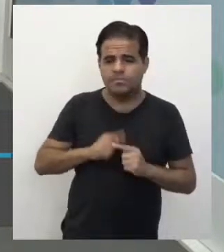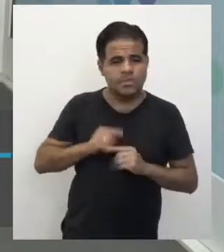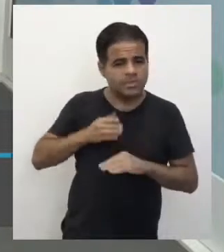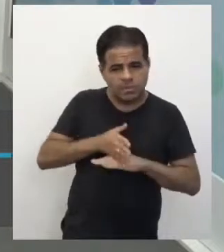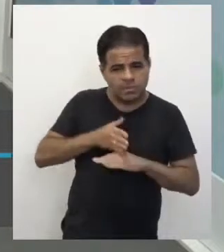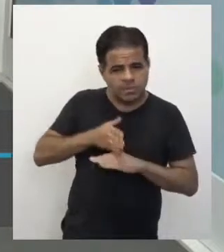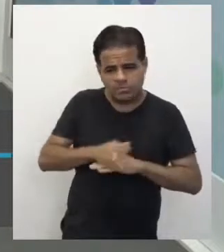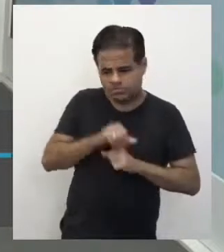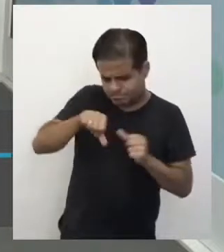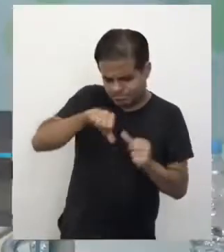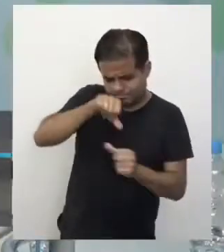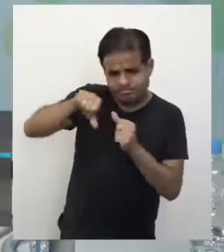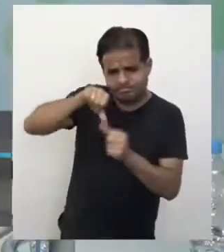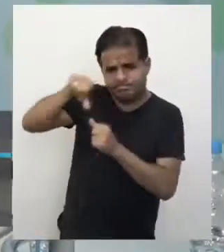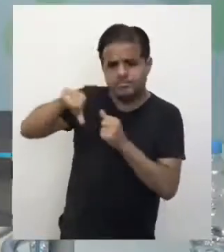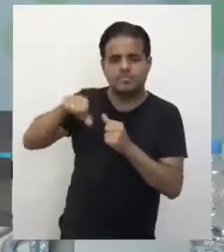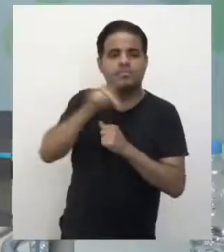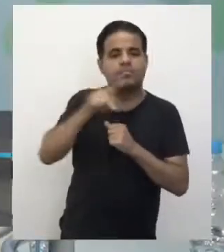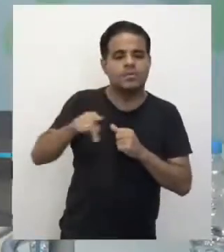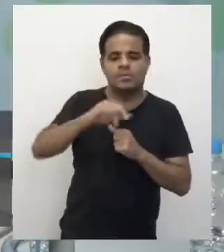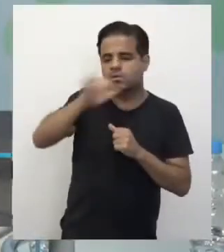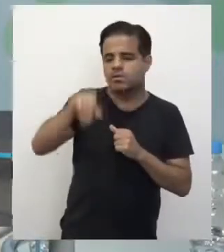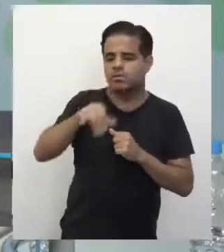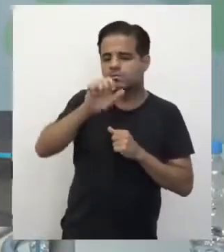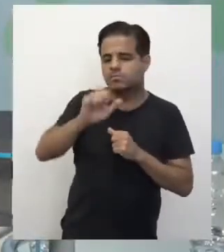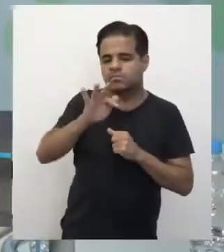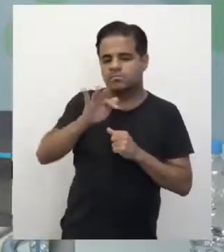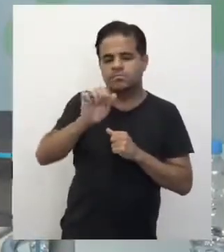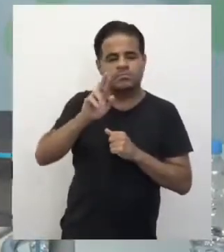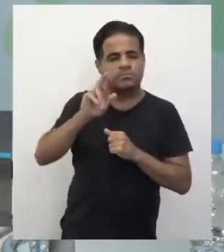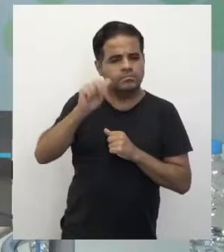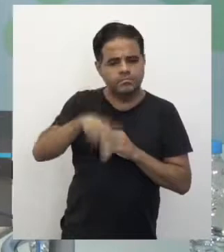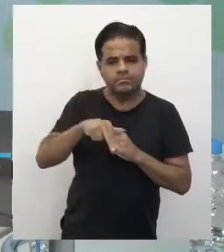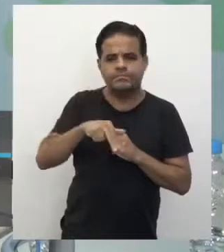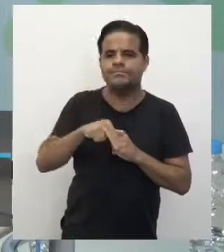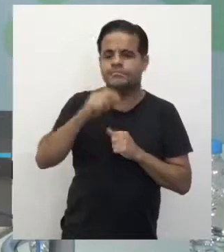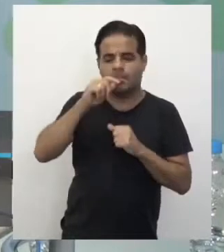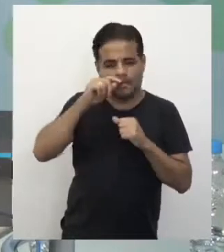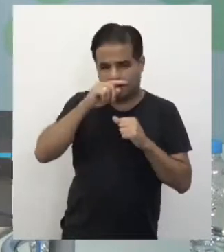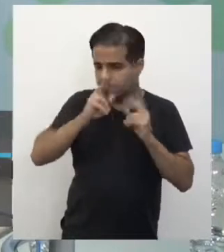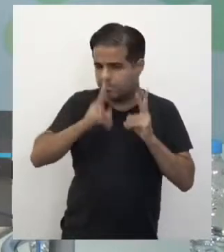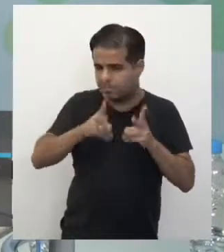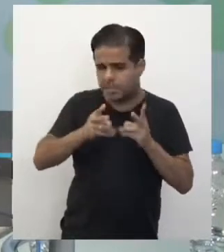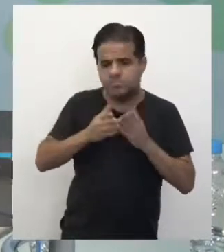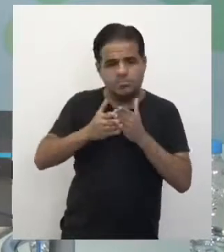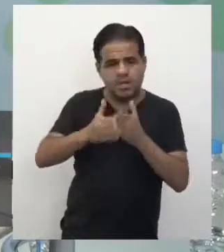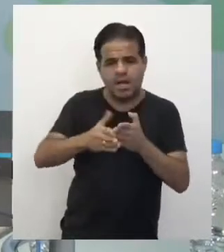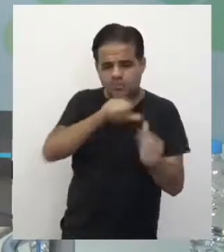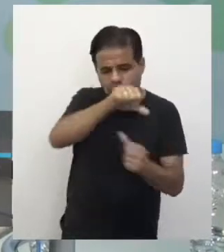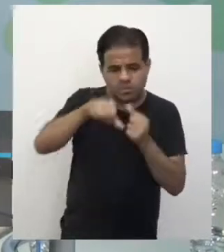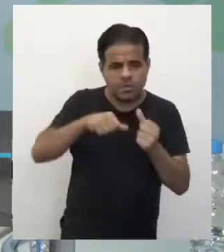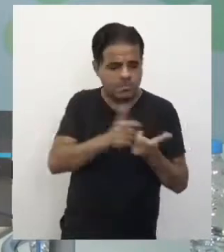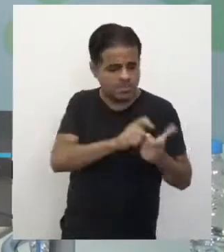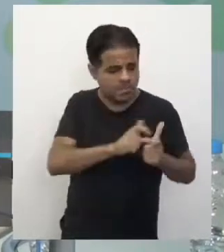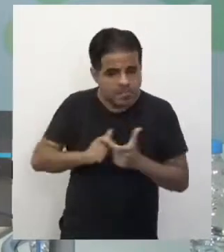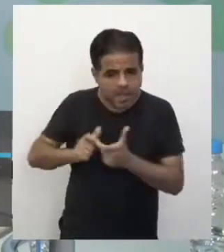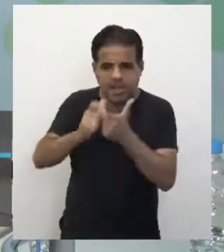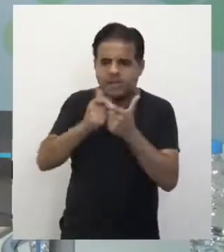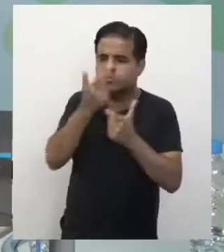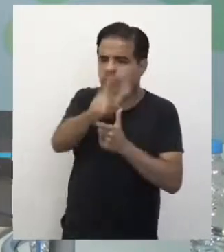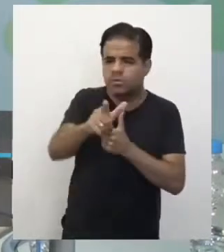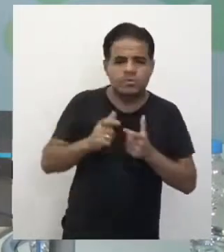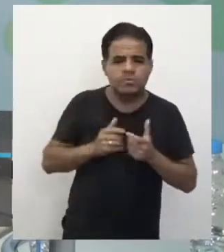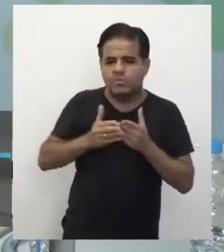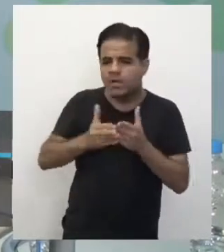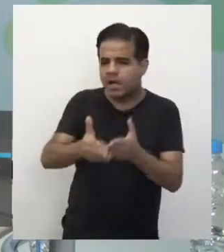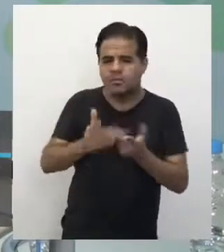várias mutações. O professor Jefferson também diz quase a mesma coisa. Não é o mesmo barco, foram trocadas as peças, no outro barco a